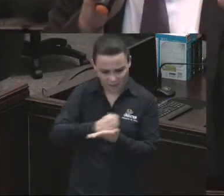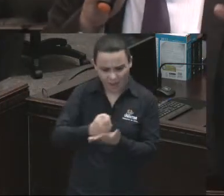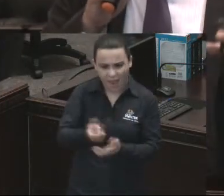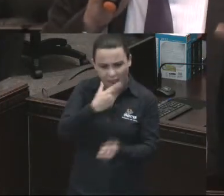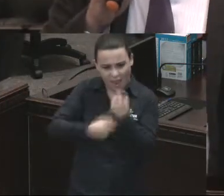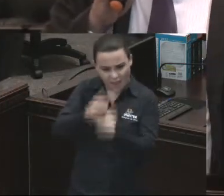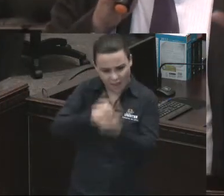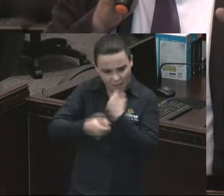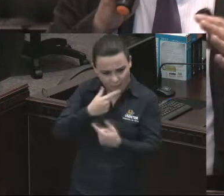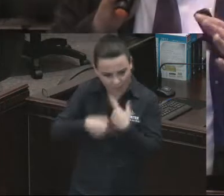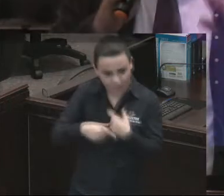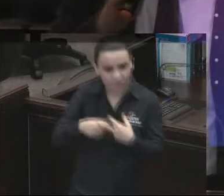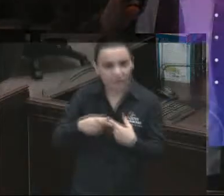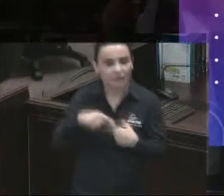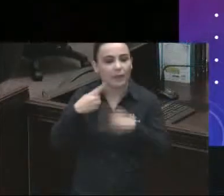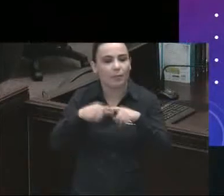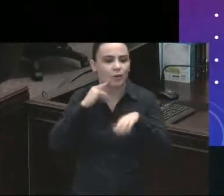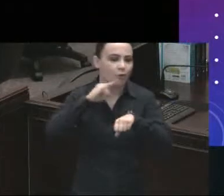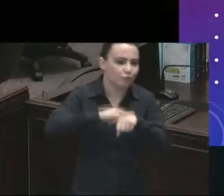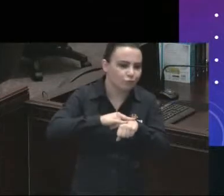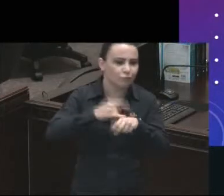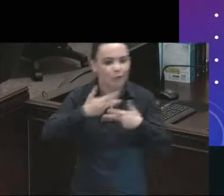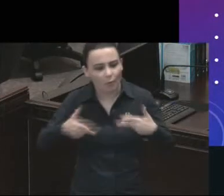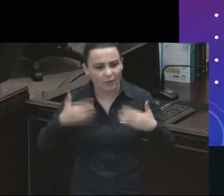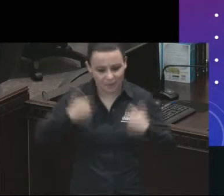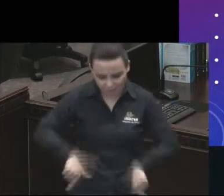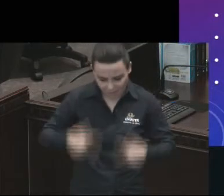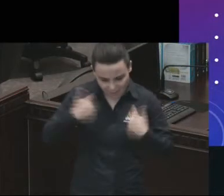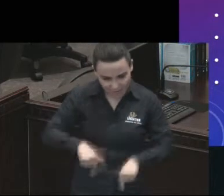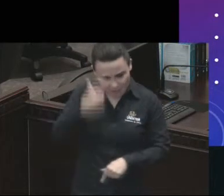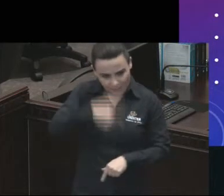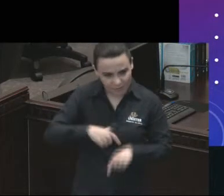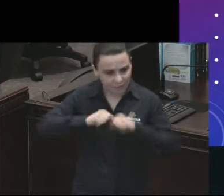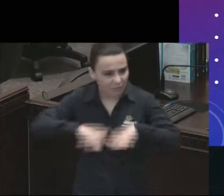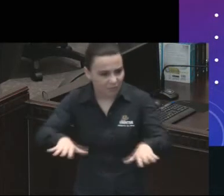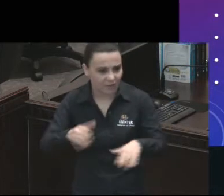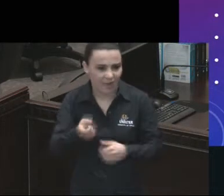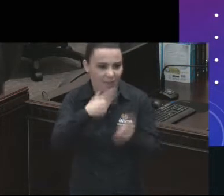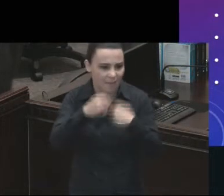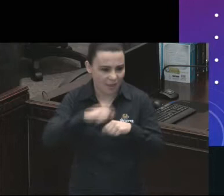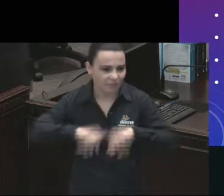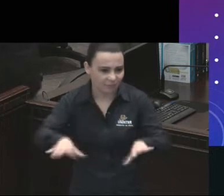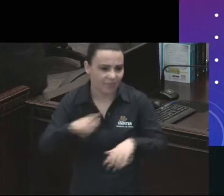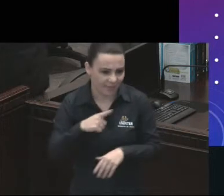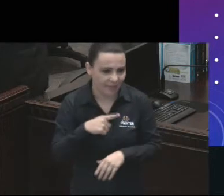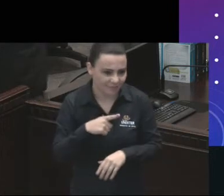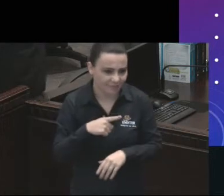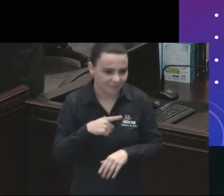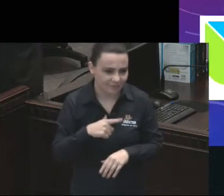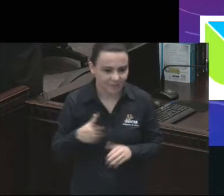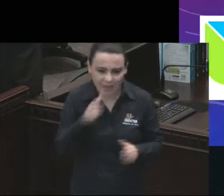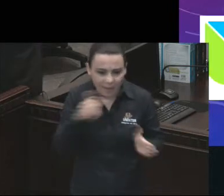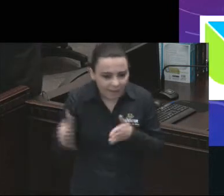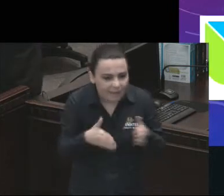estavam presentes nas águas, nos rios, nos lagos, no mundo inteiro. Isso porque